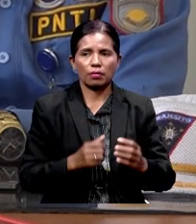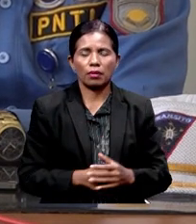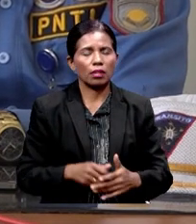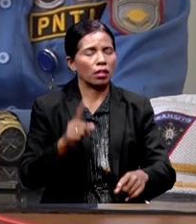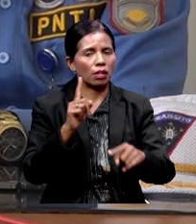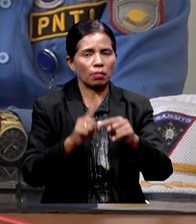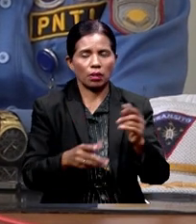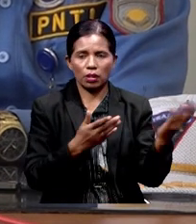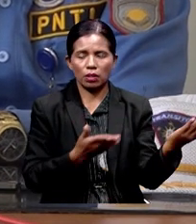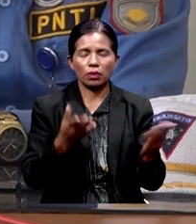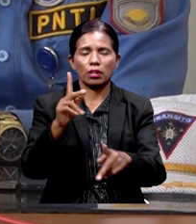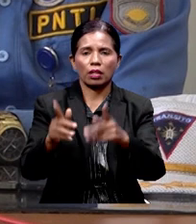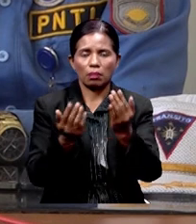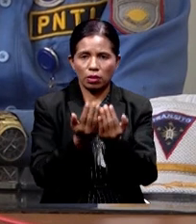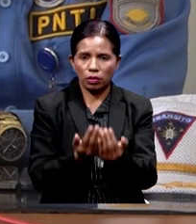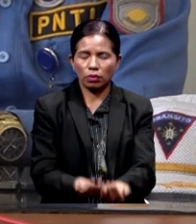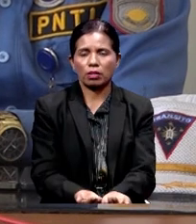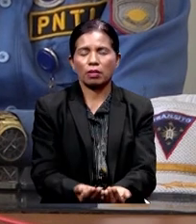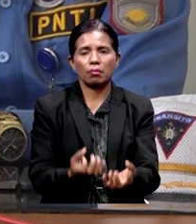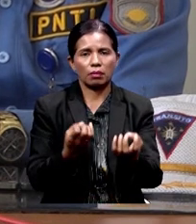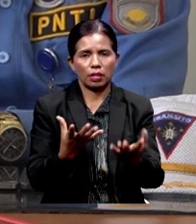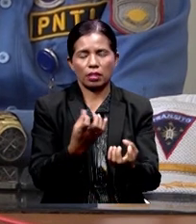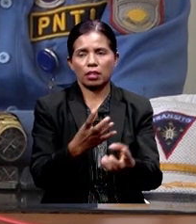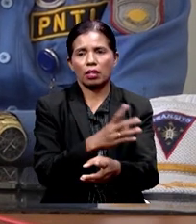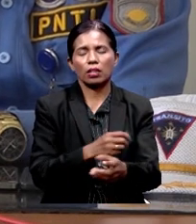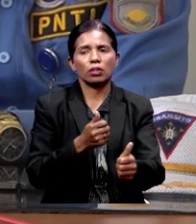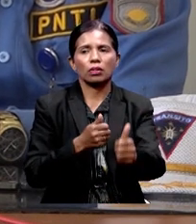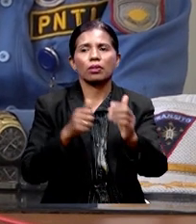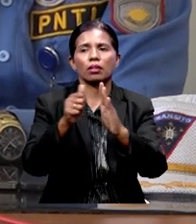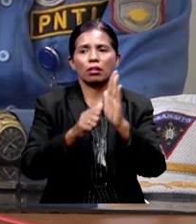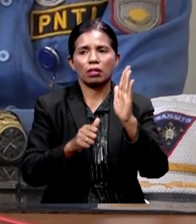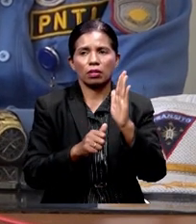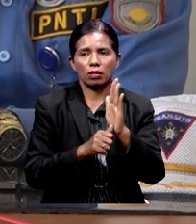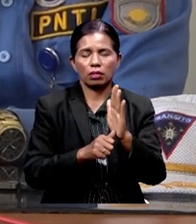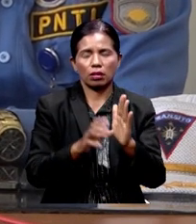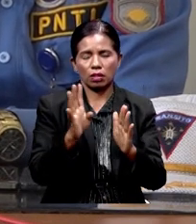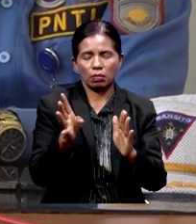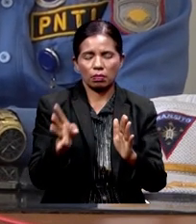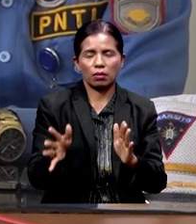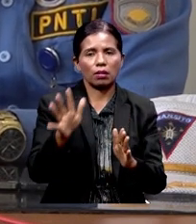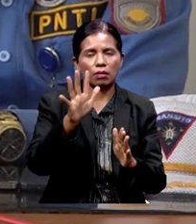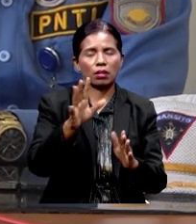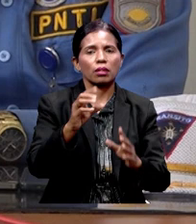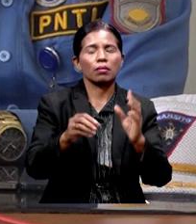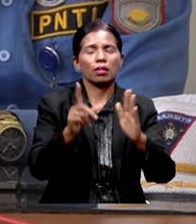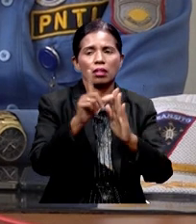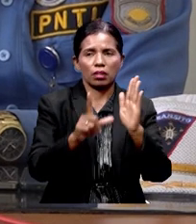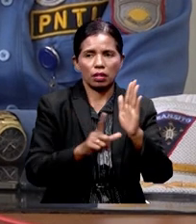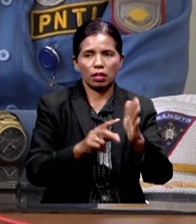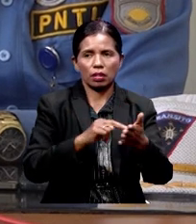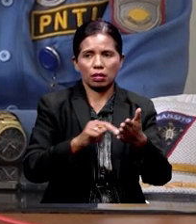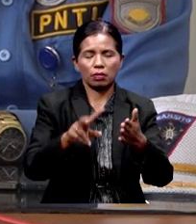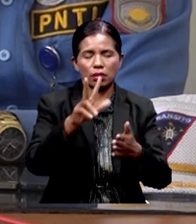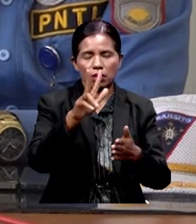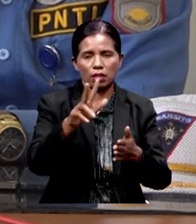Labele tula passageiros liu capacidade de careta na, baseia ba artigo 54, código de estrada e número 3